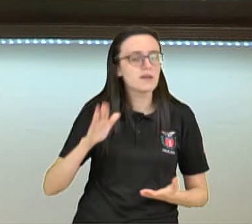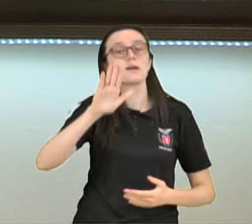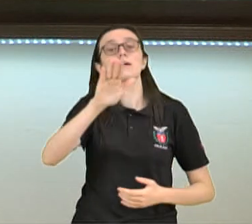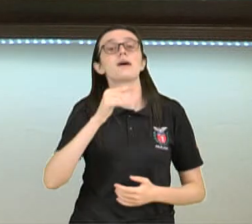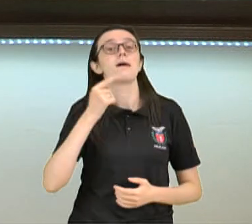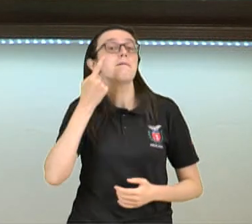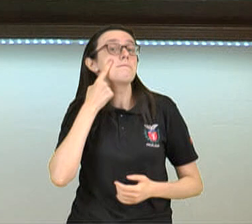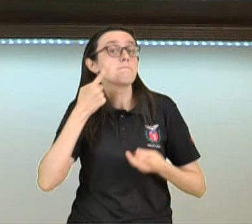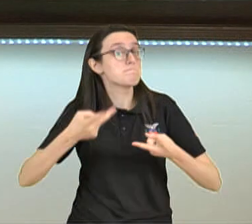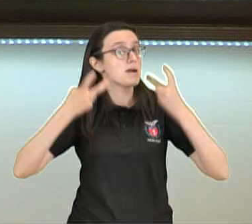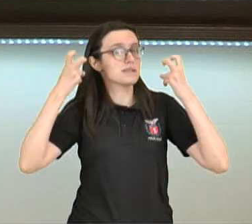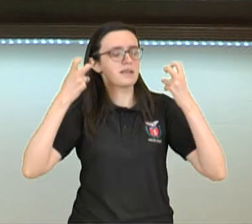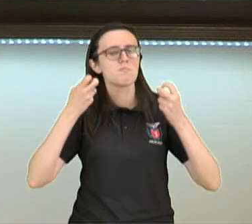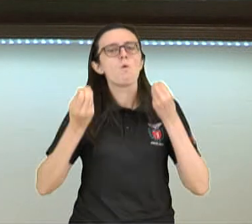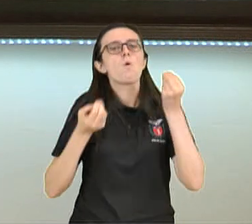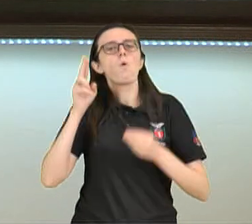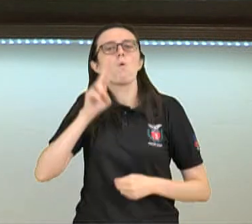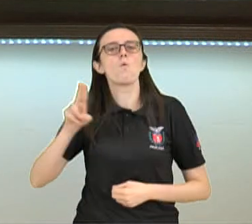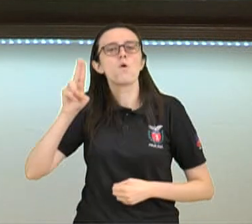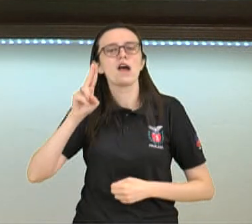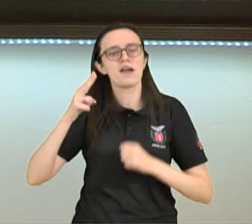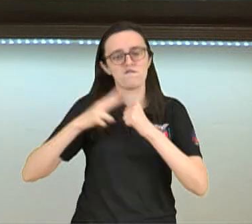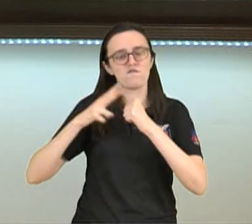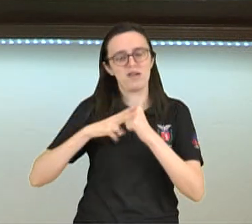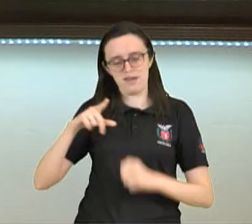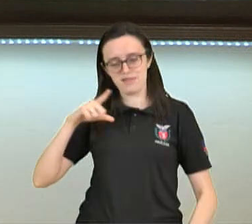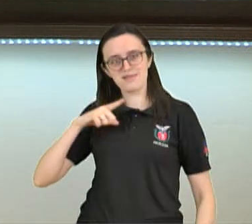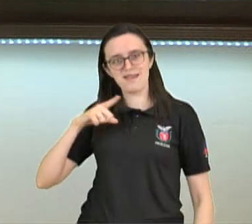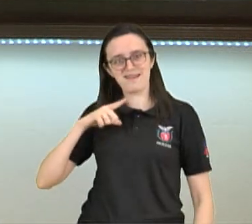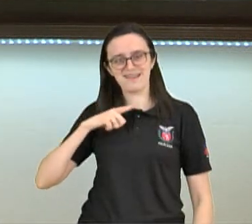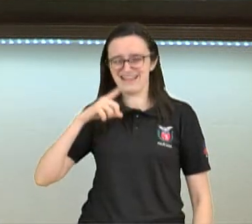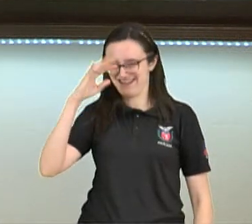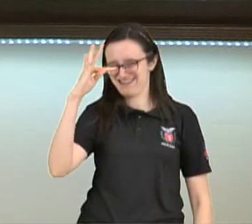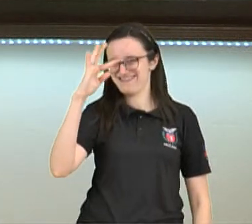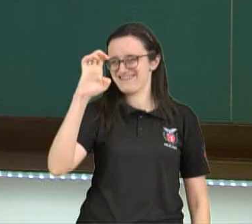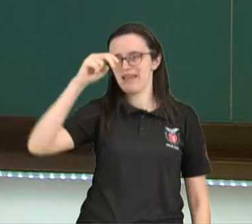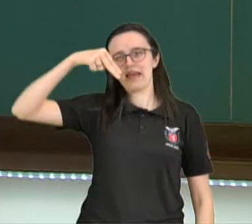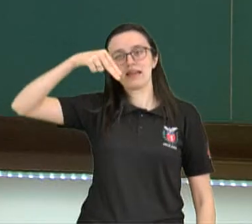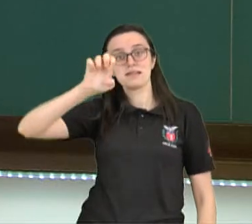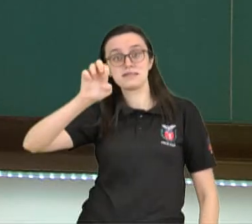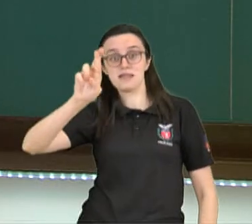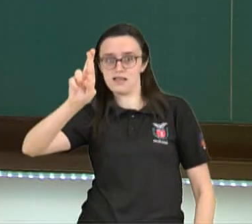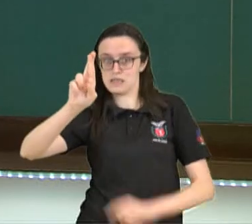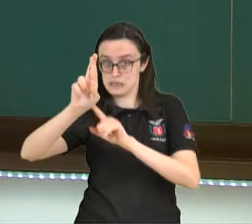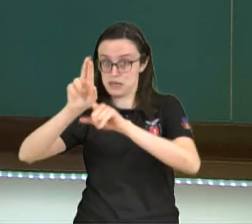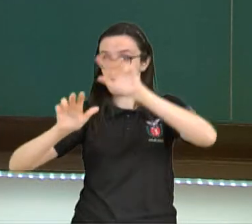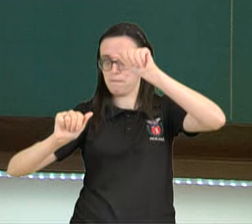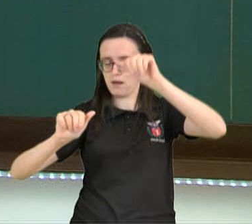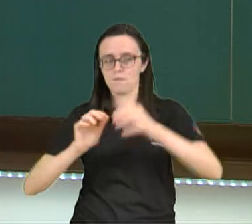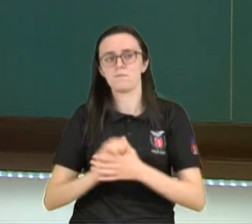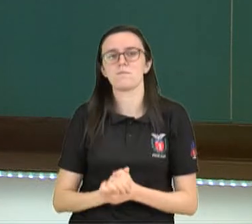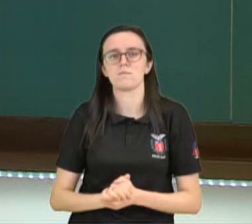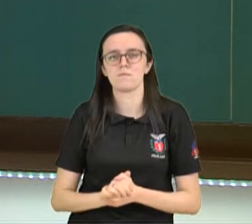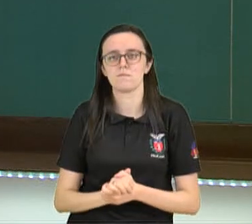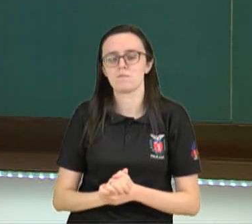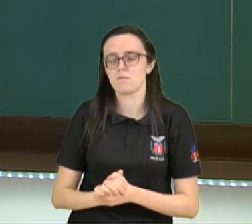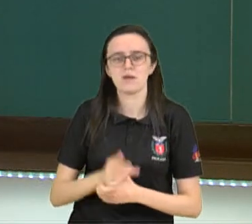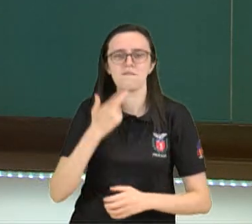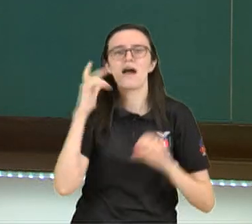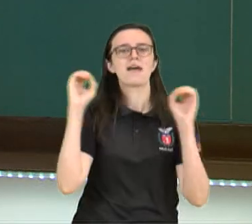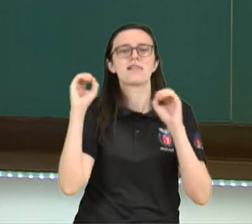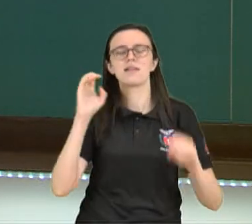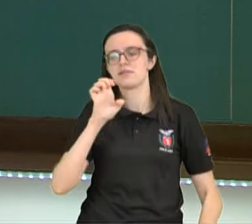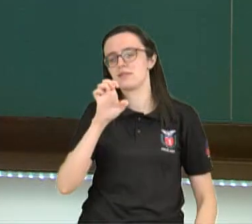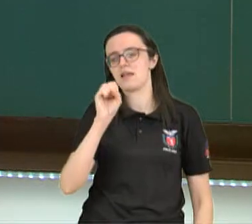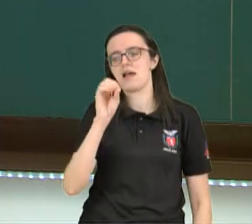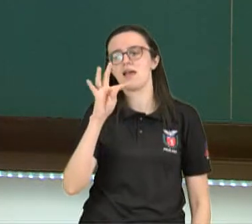observem também como que ele usa o verbo ter, o verbo tener em espanhol. Ele não diz em nenhum momento aqui, ó, estoy com frio.